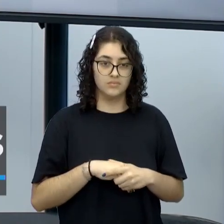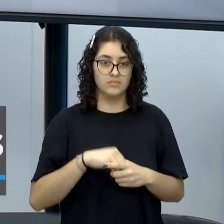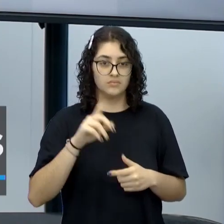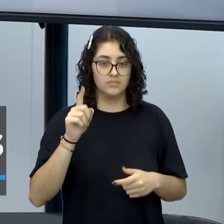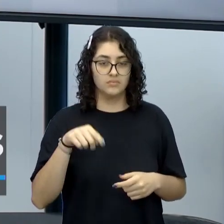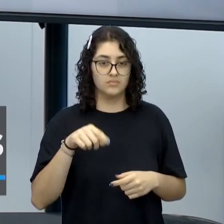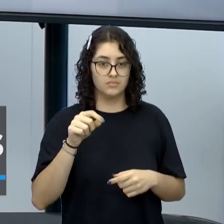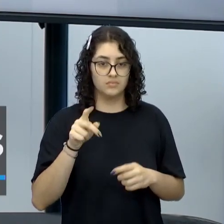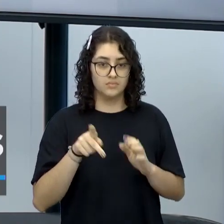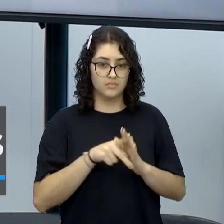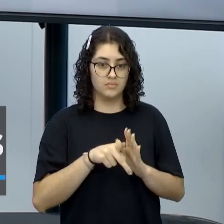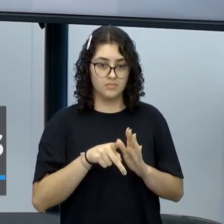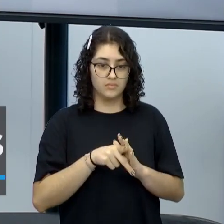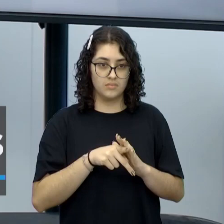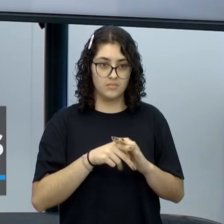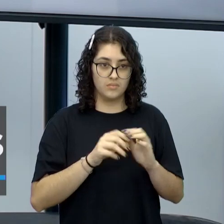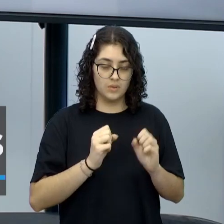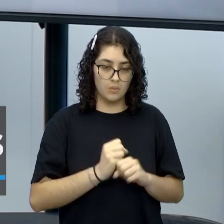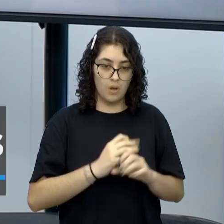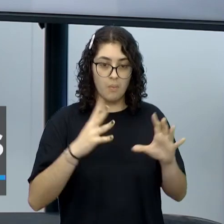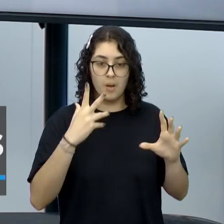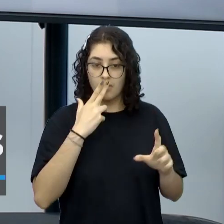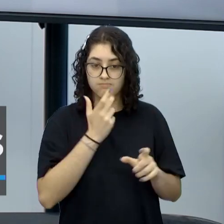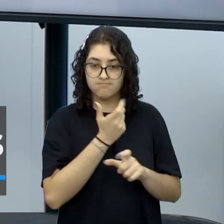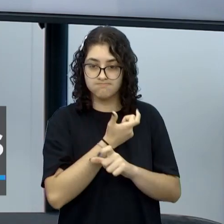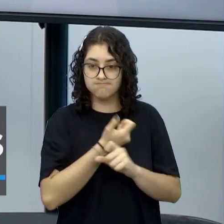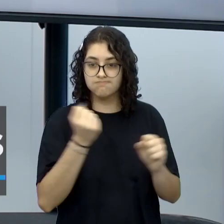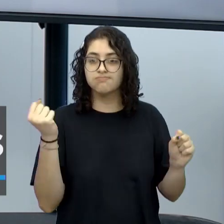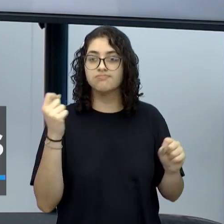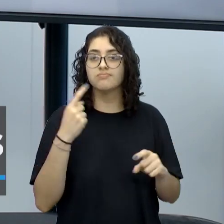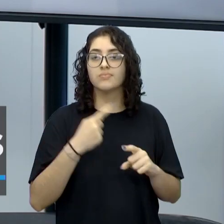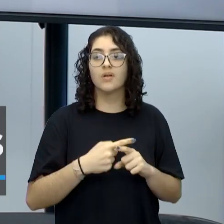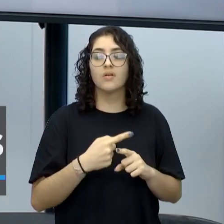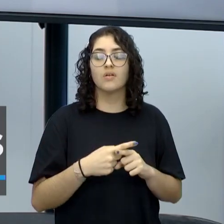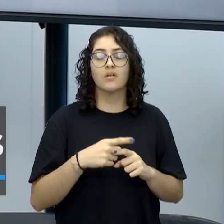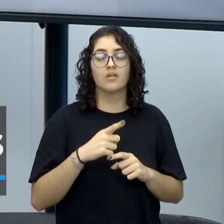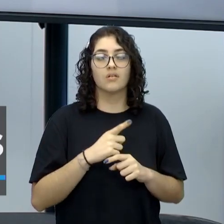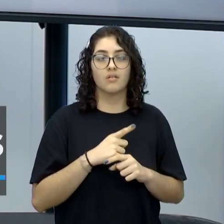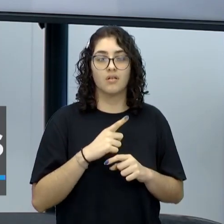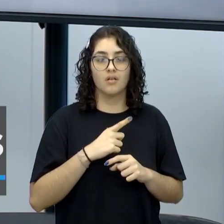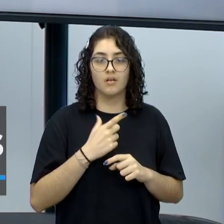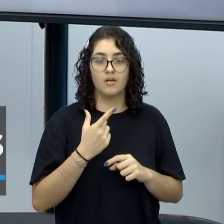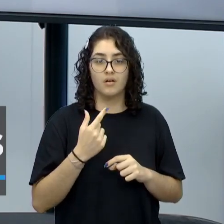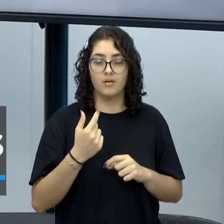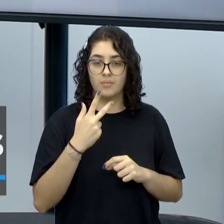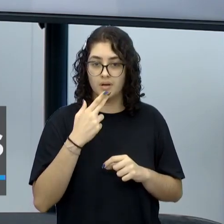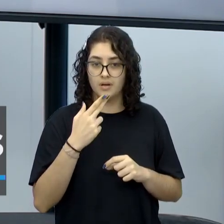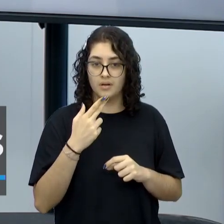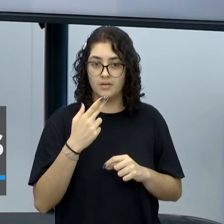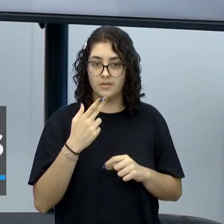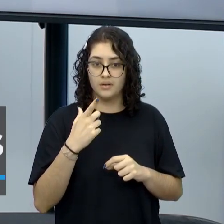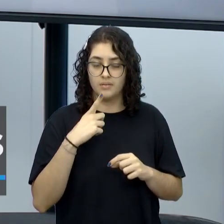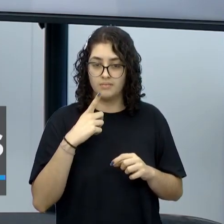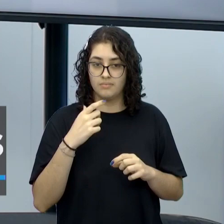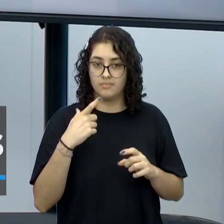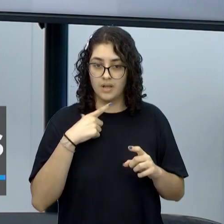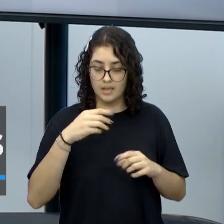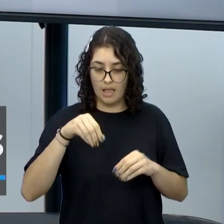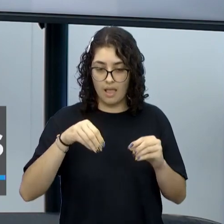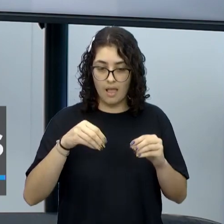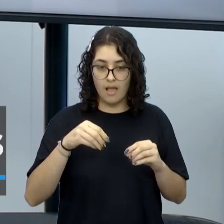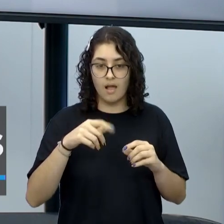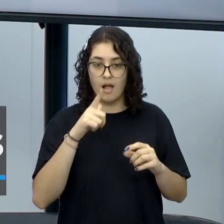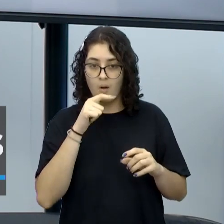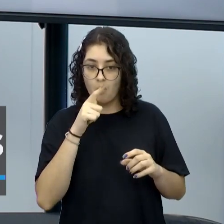obviamente, que esse processo de erosão vai ser muito aumentado, né? Porque você tem esse atrito da água com a terra